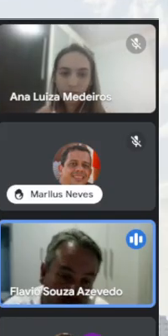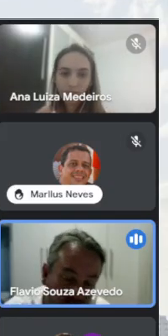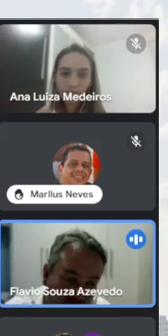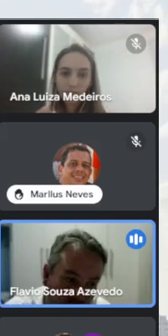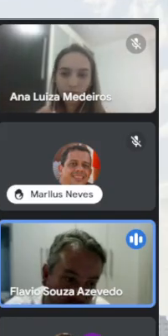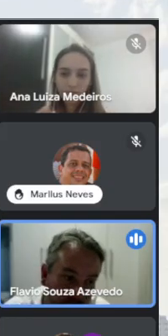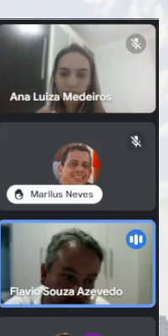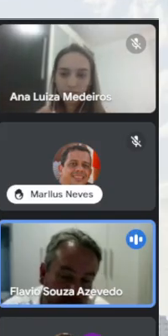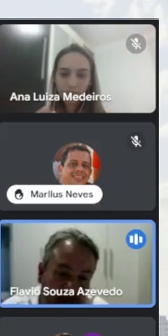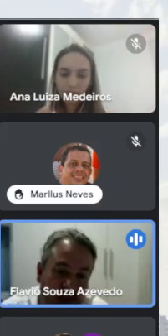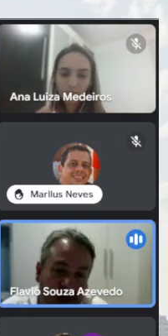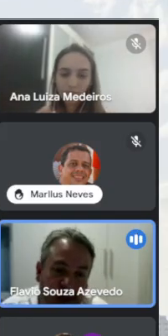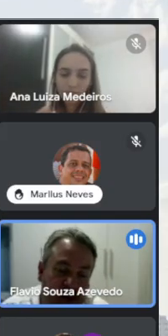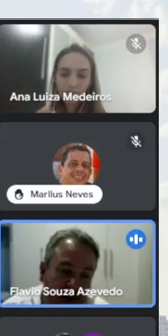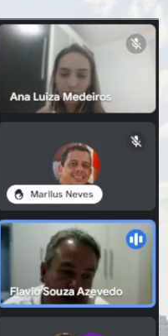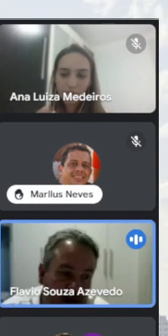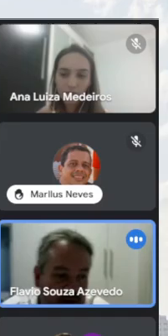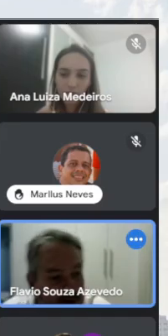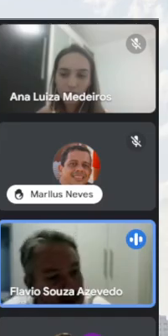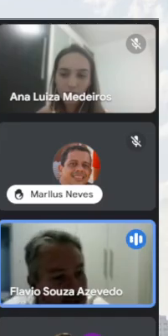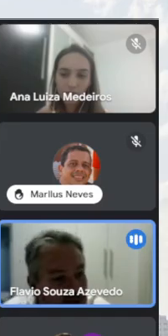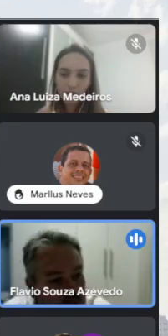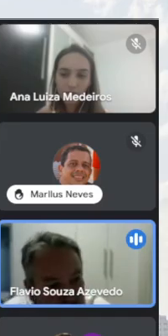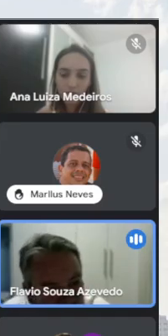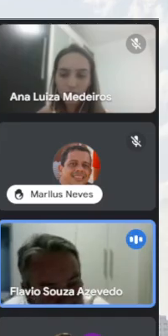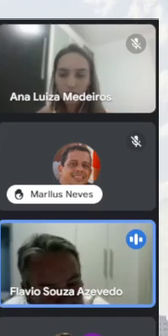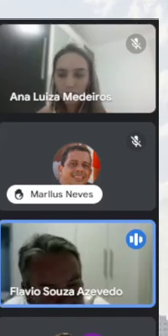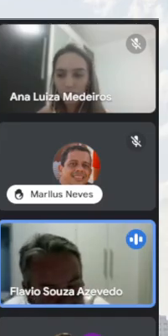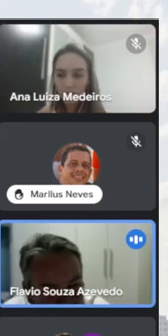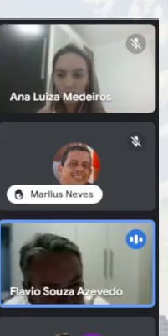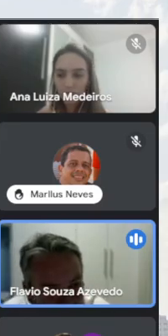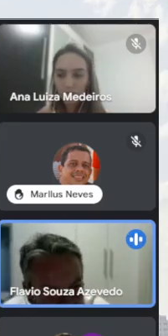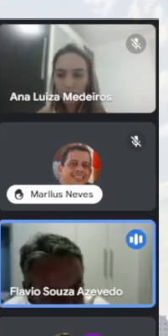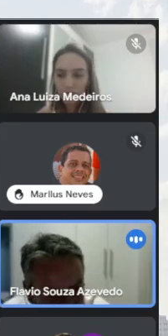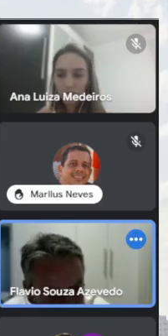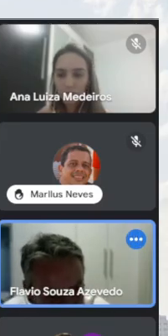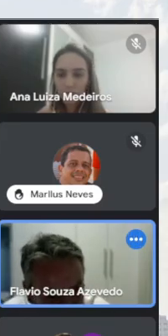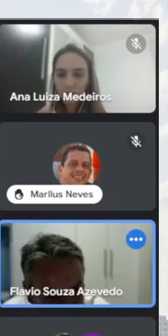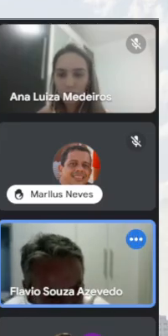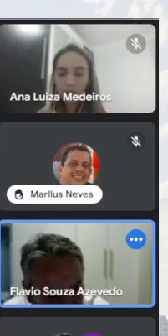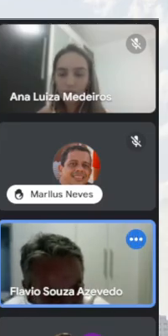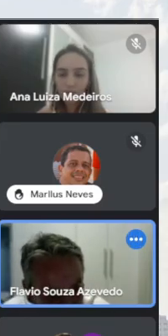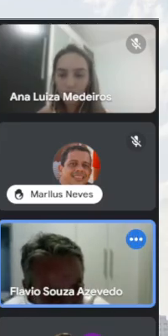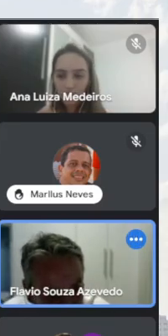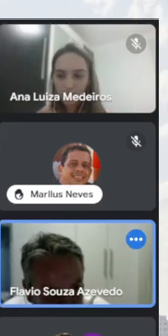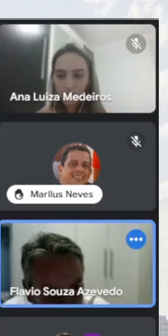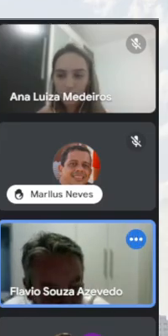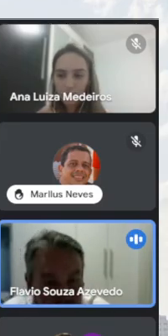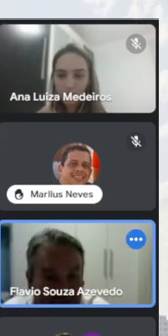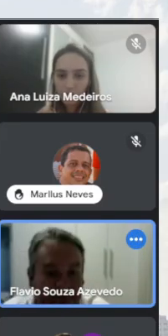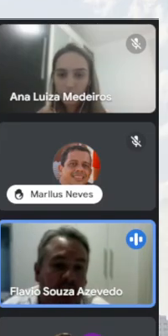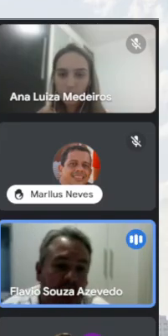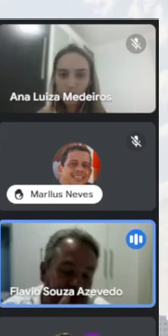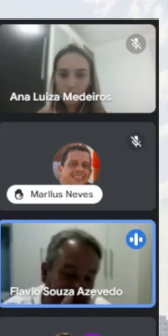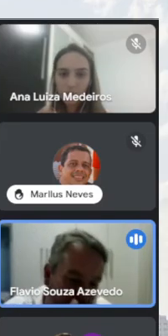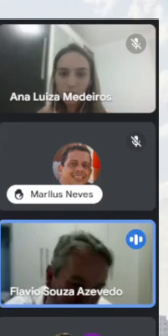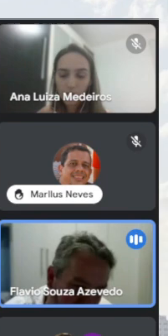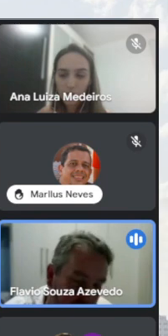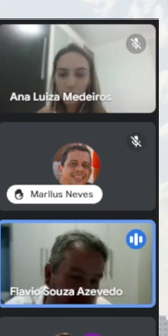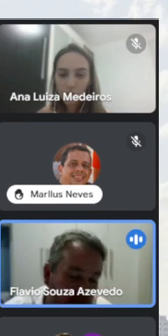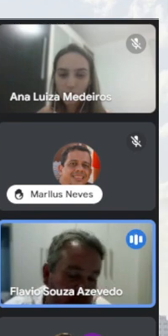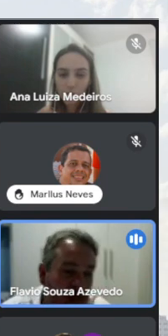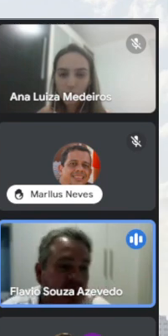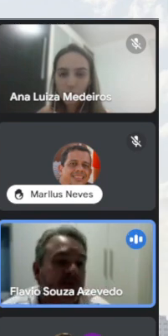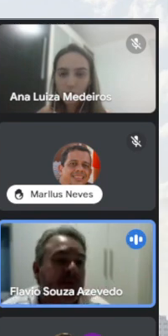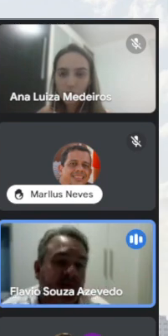Toda comunidade, por pequena que seja, ela é dominada por uma facção criminosa. Então, para eles